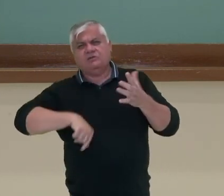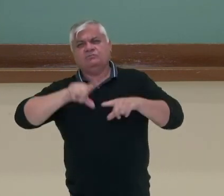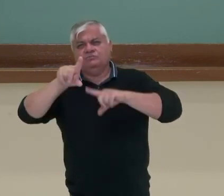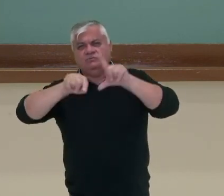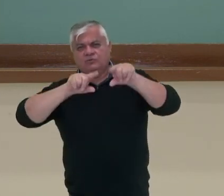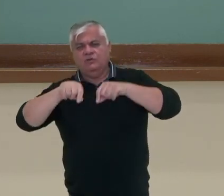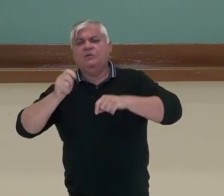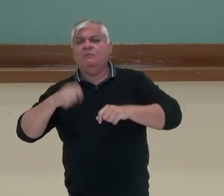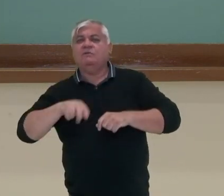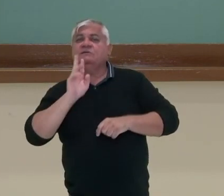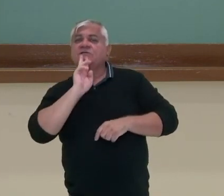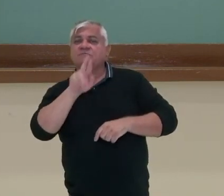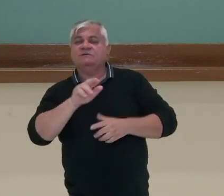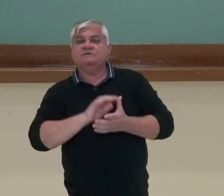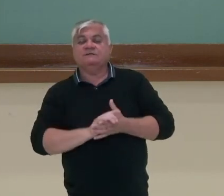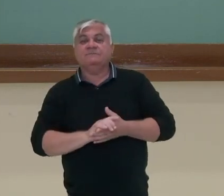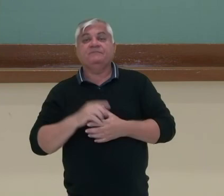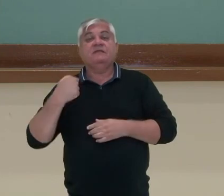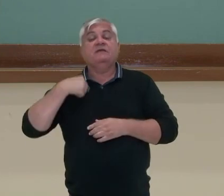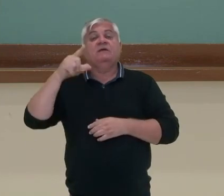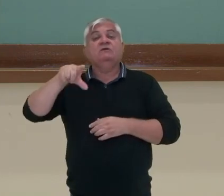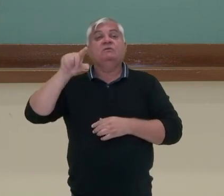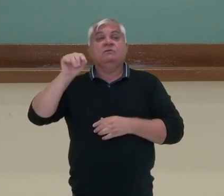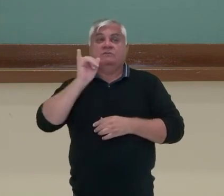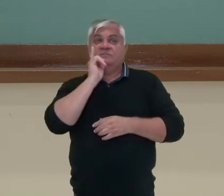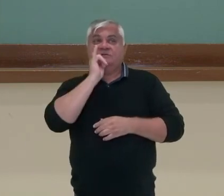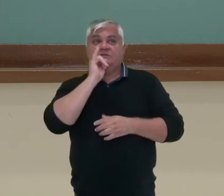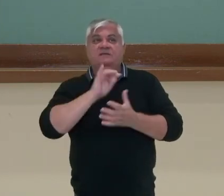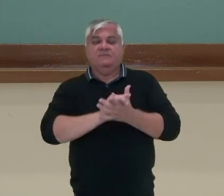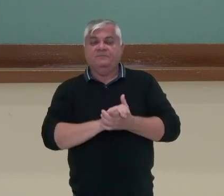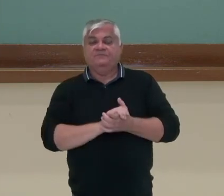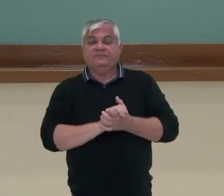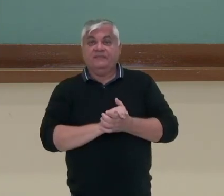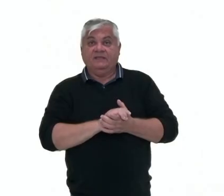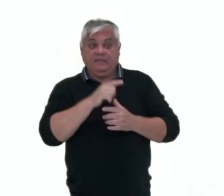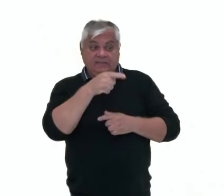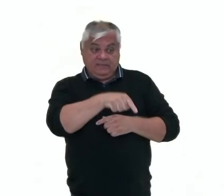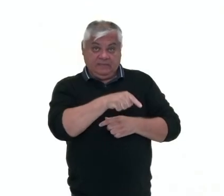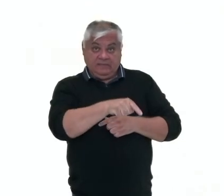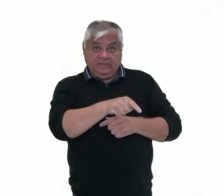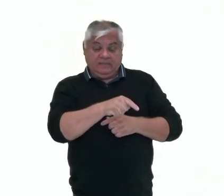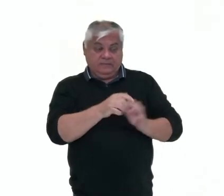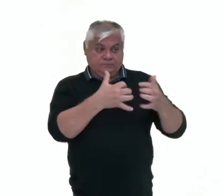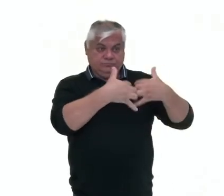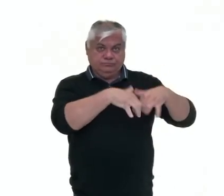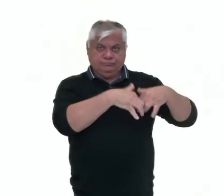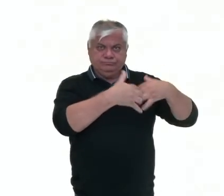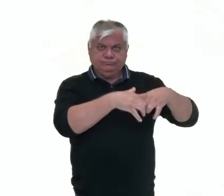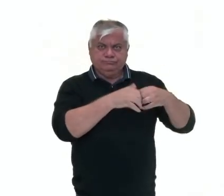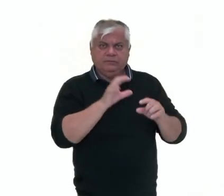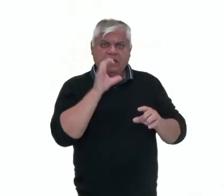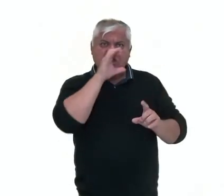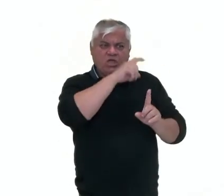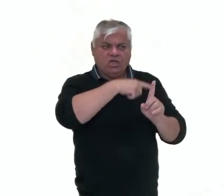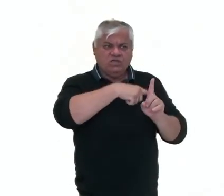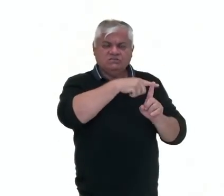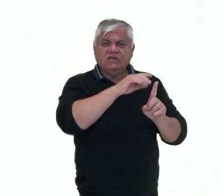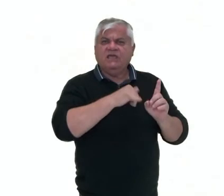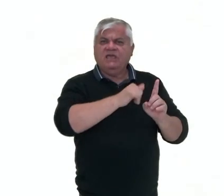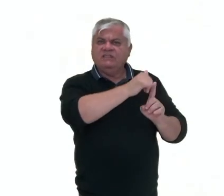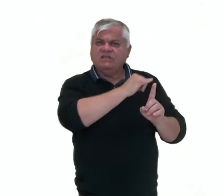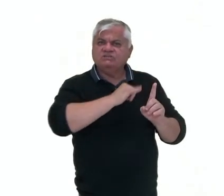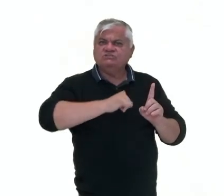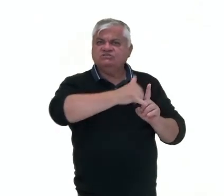como resposta. Aqui a gente escolheu o seguinte, ó. A termodinâmica se preocupa em calcular as energias trocadas pelos